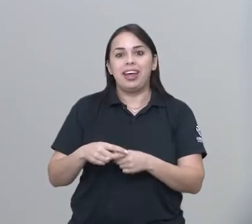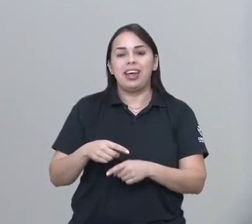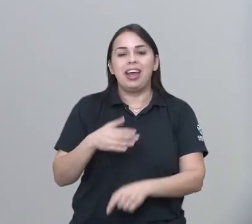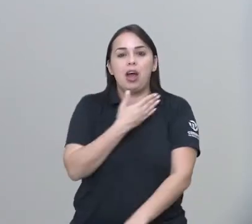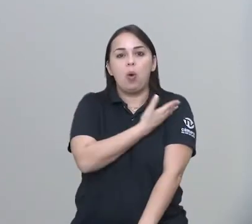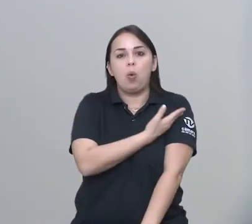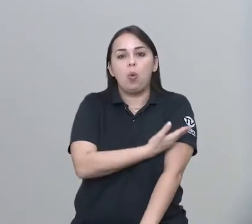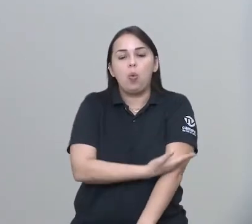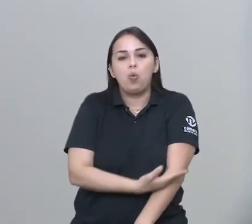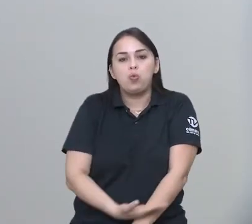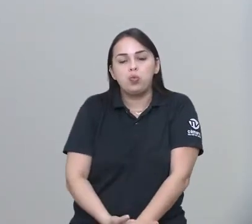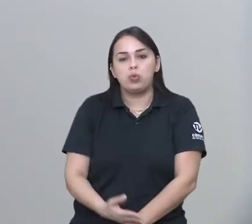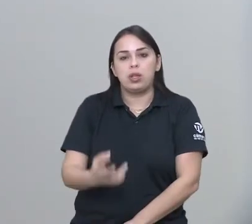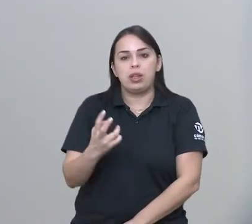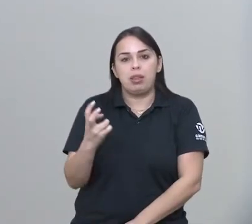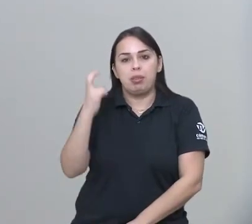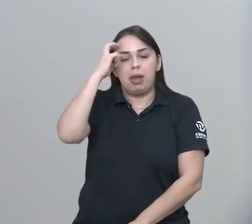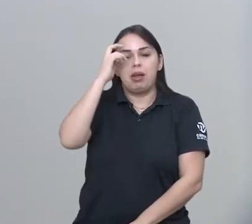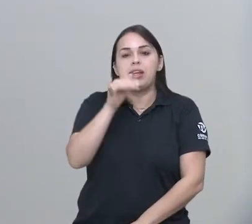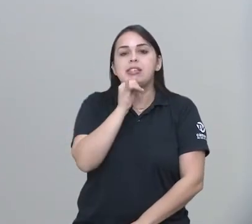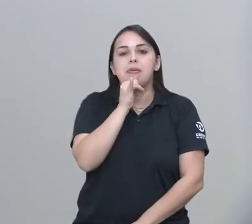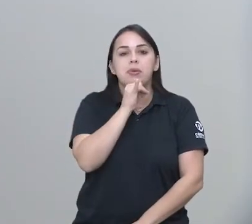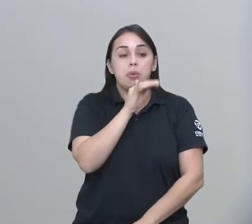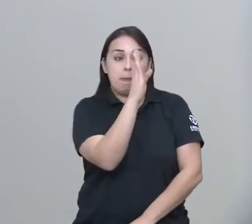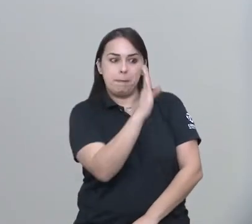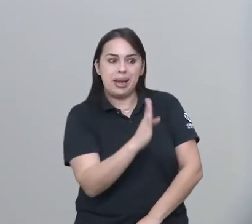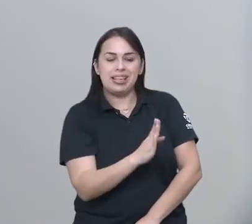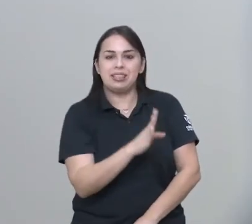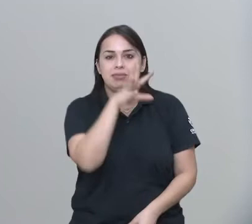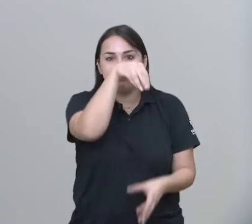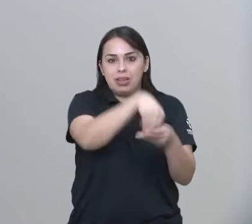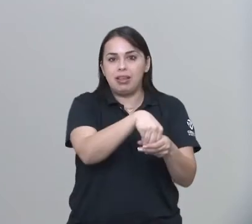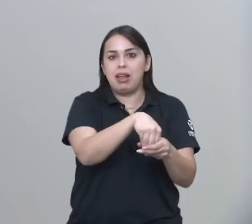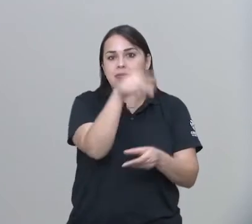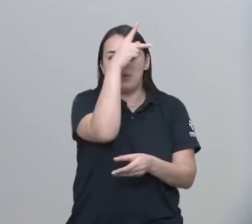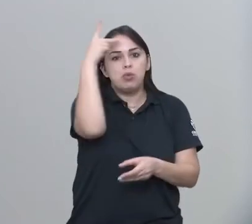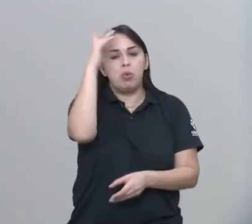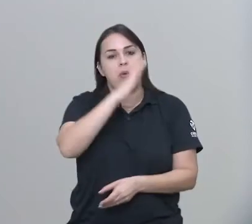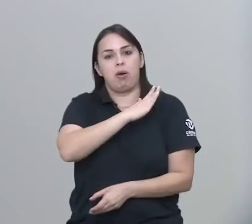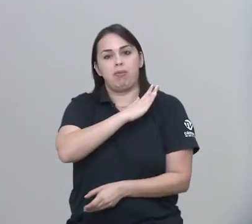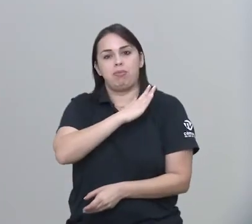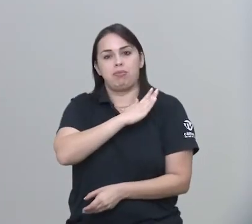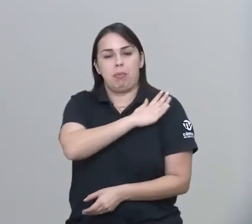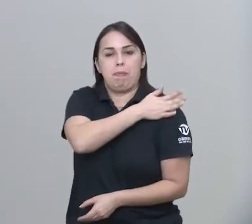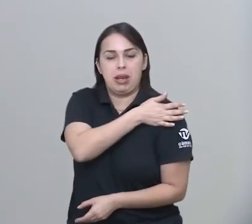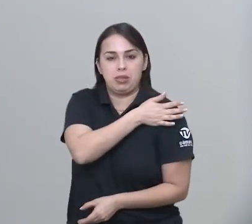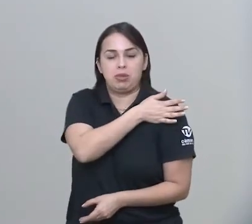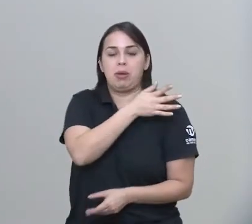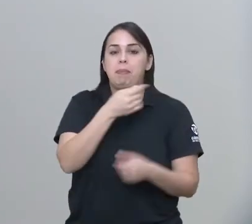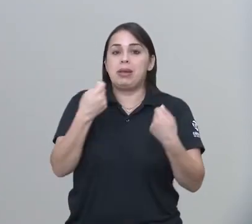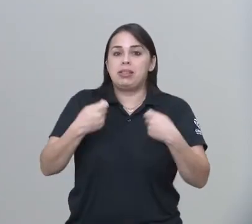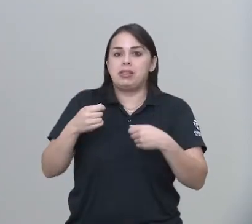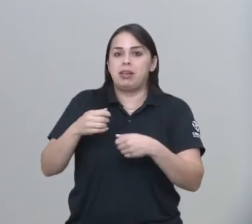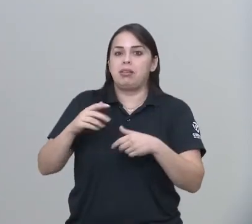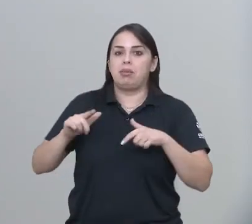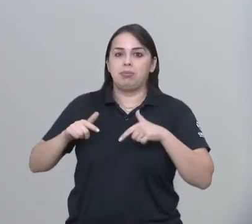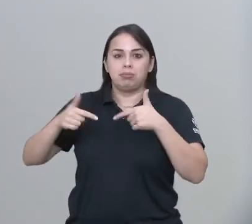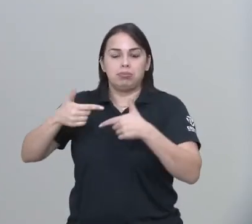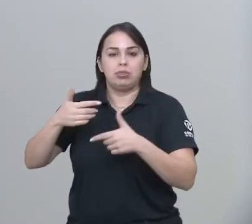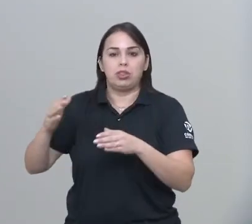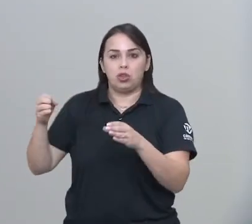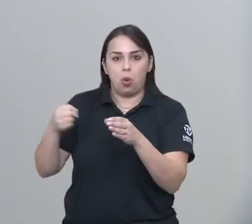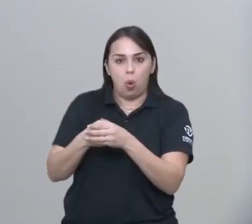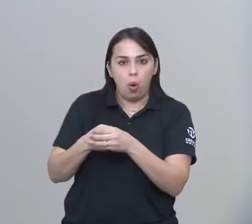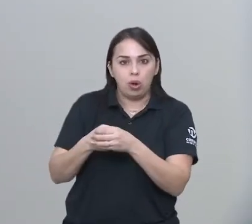cultural. Nós moramos num país racista, né, que infelizmente é necessário ter política de cotas,